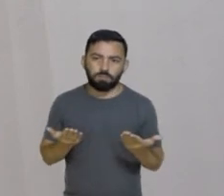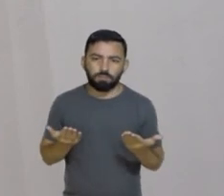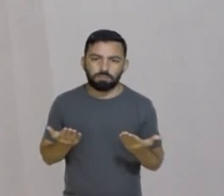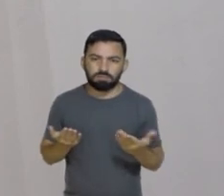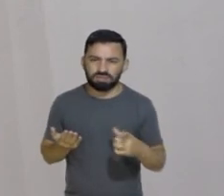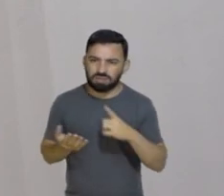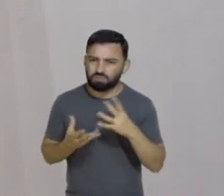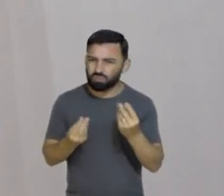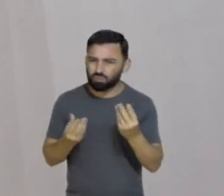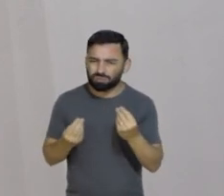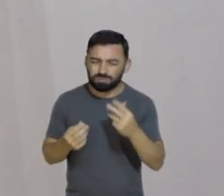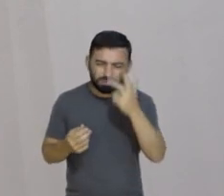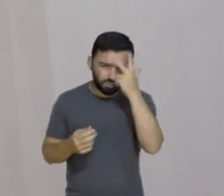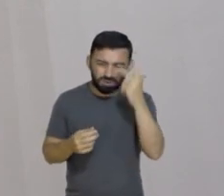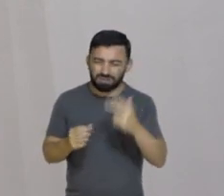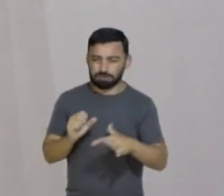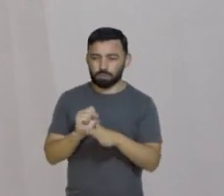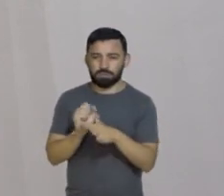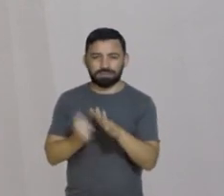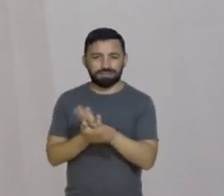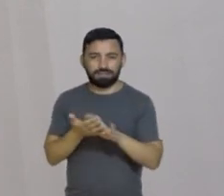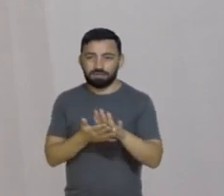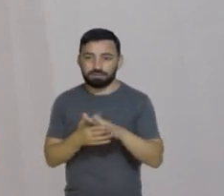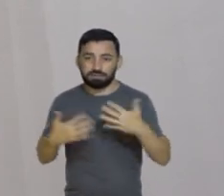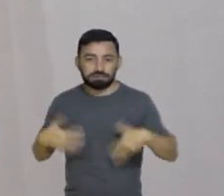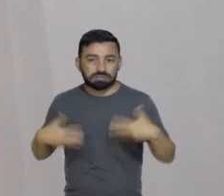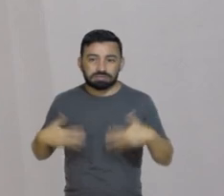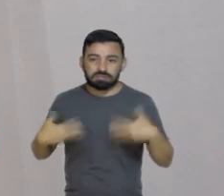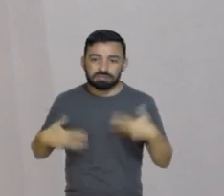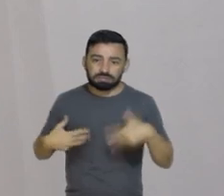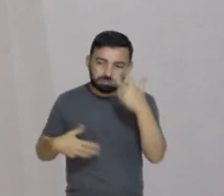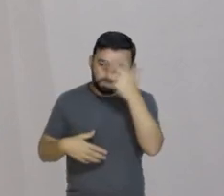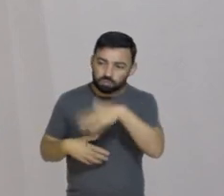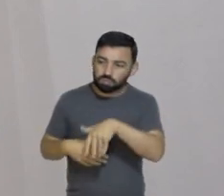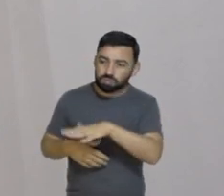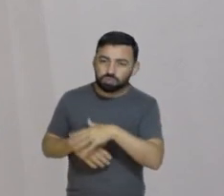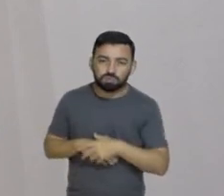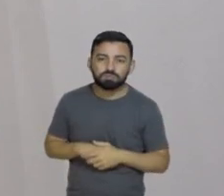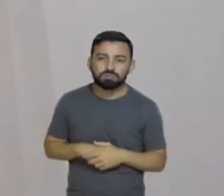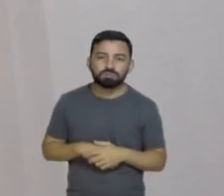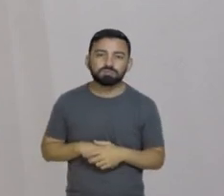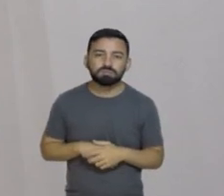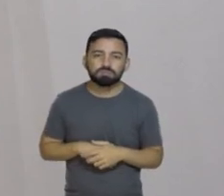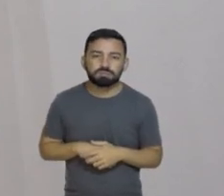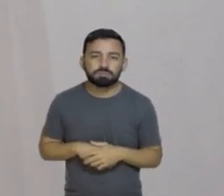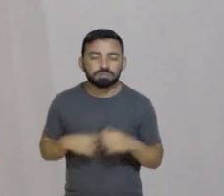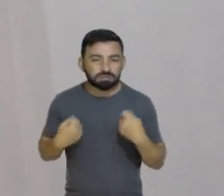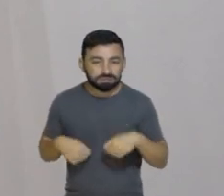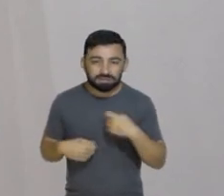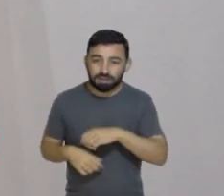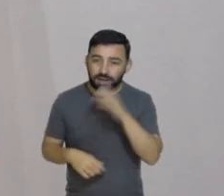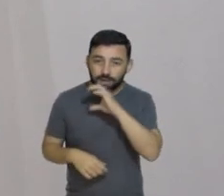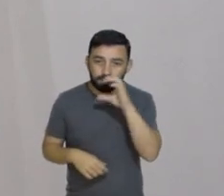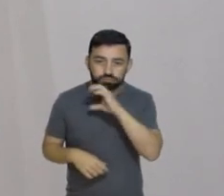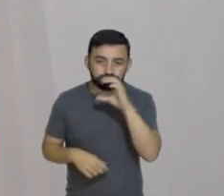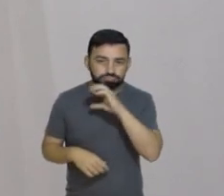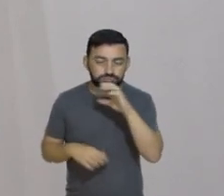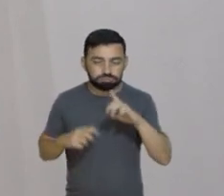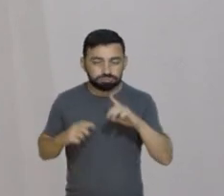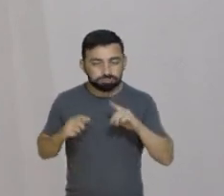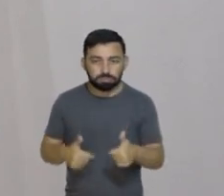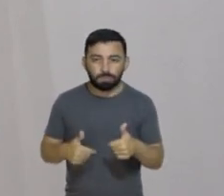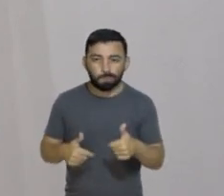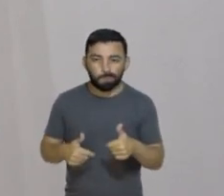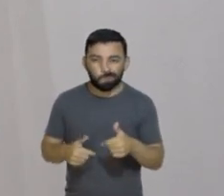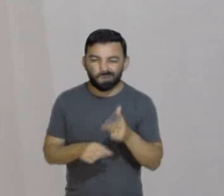tendo insegurança, as pessoas estão realmente apavoradas com o que está acontecendo. Nós precisamos dessa ação urgente, rápida. As